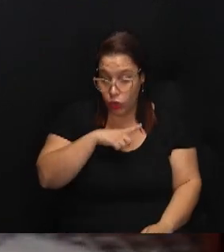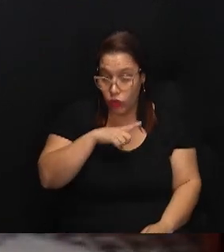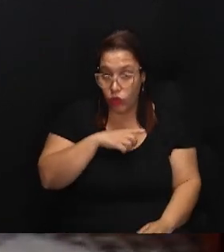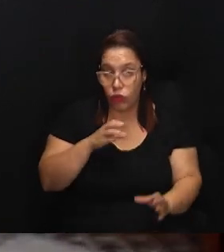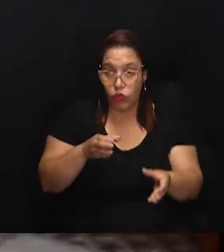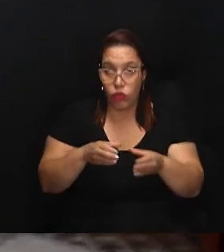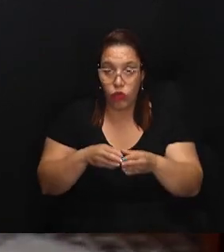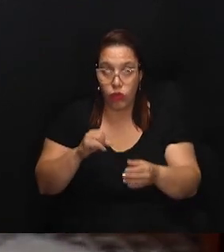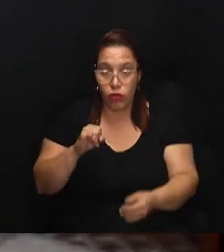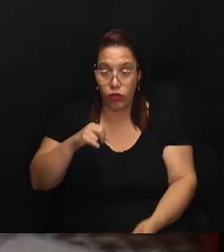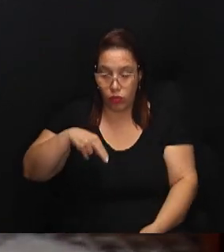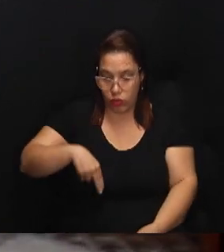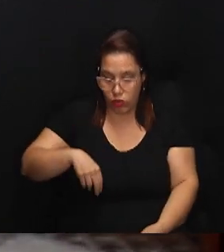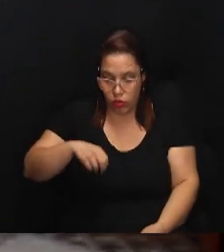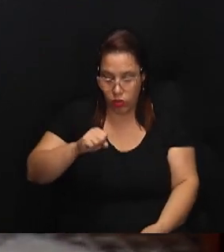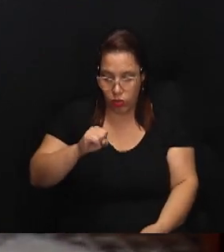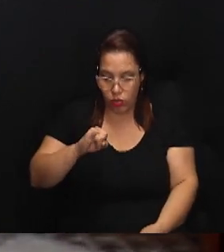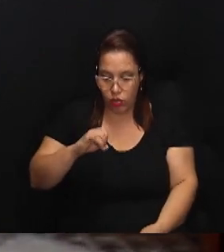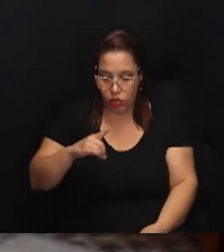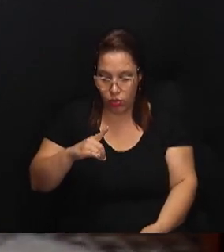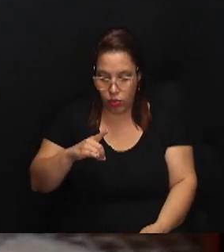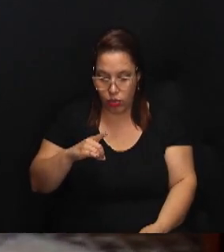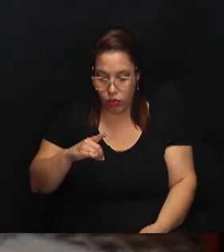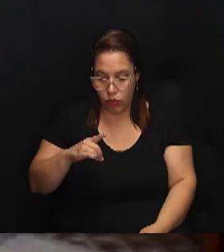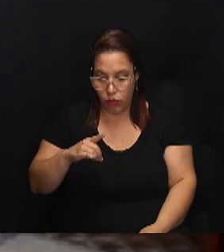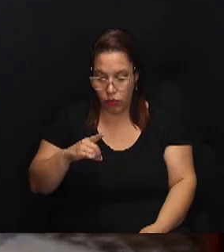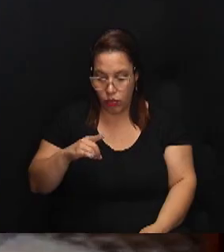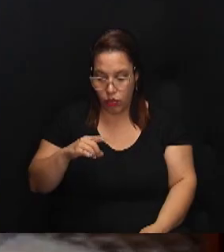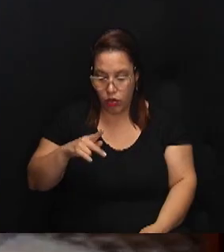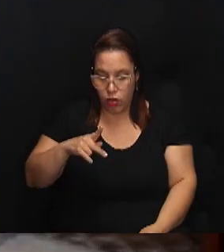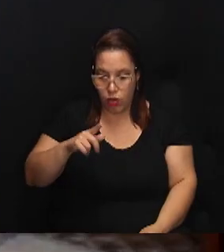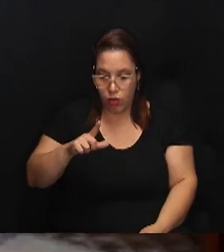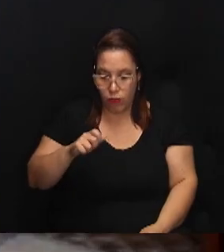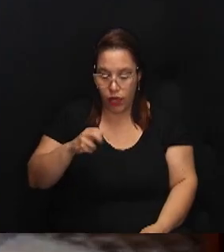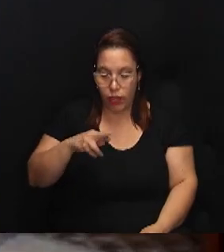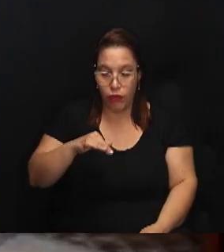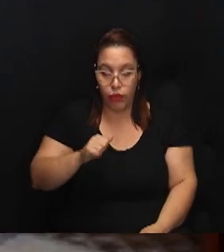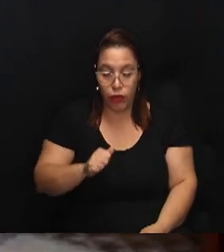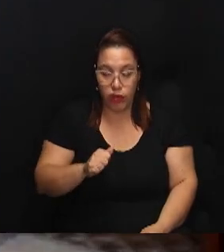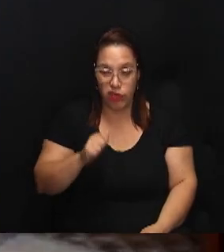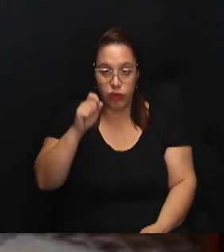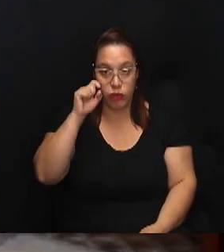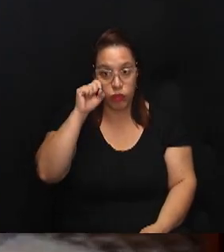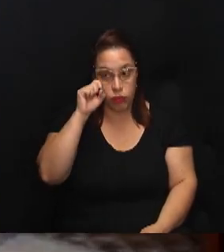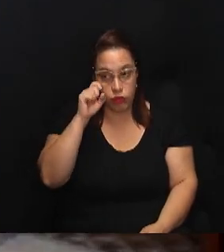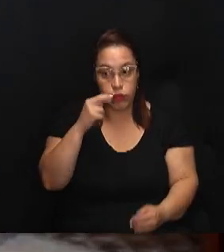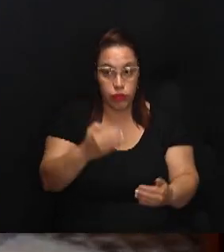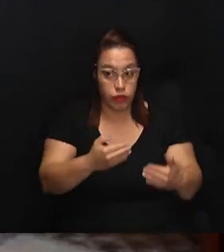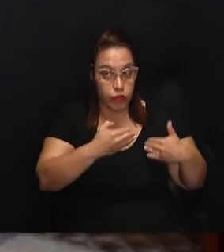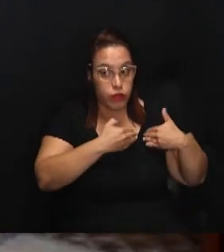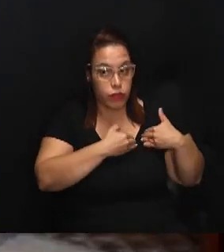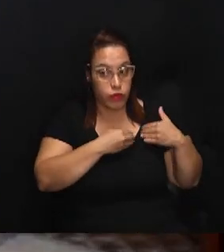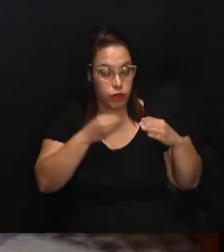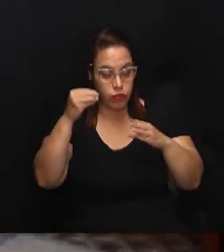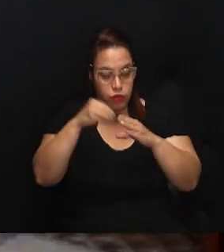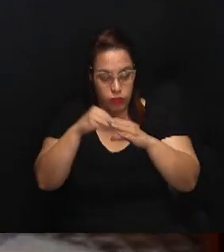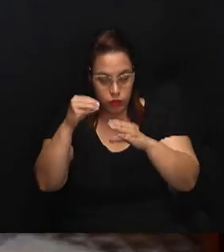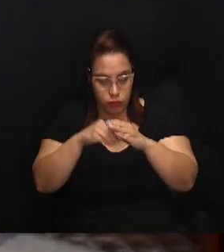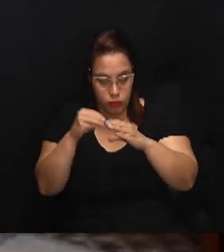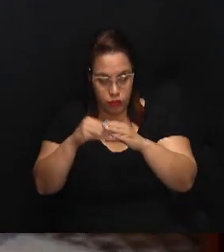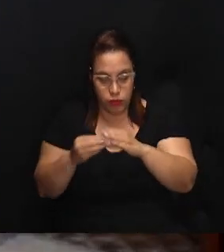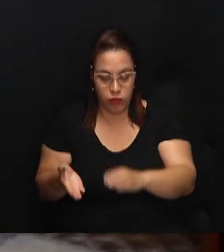espécies. O grupo de insights, eles desenvolveram uma plataforma também que era responsável